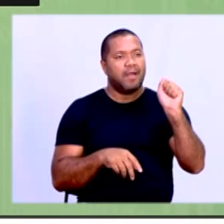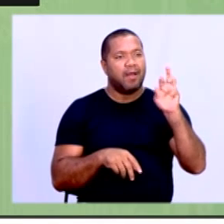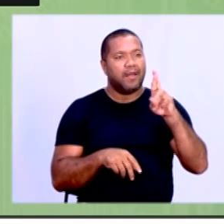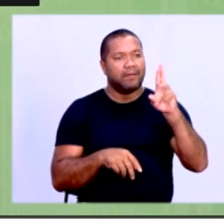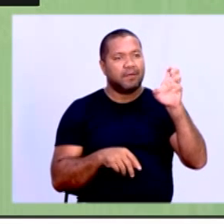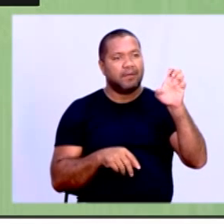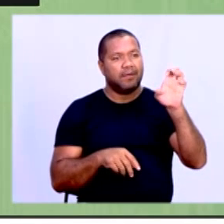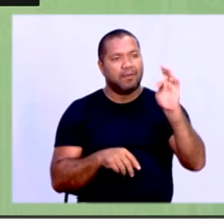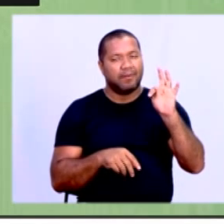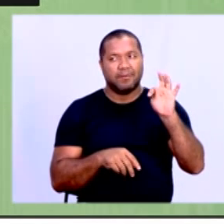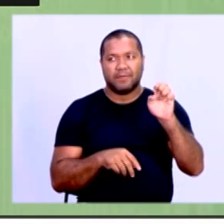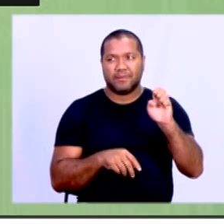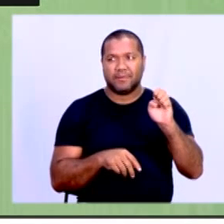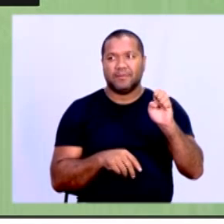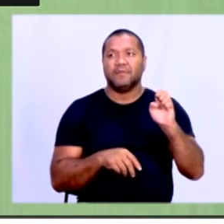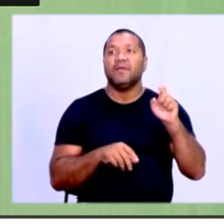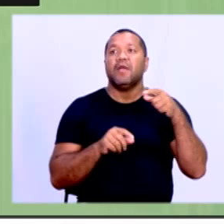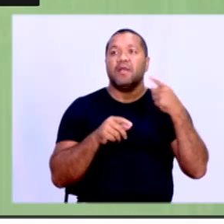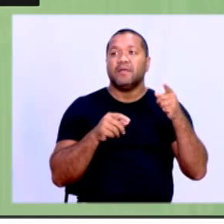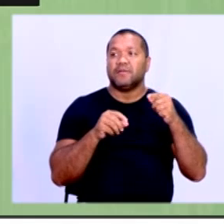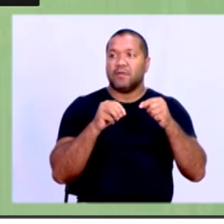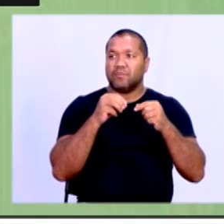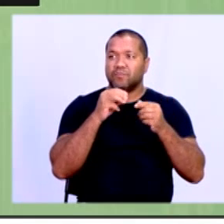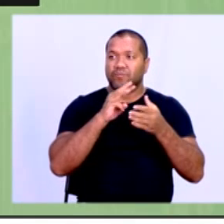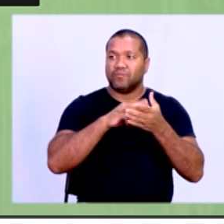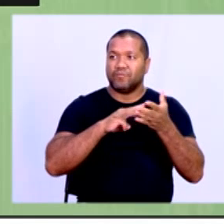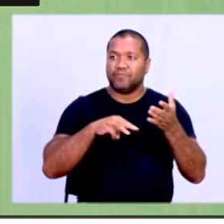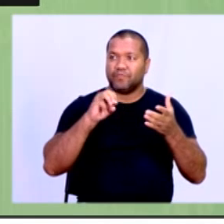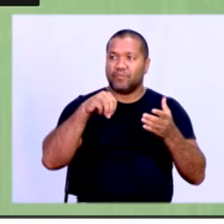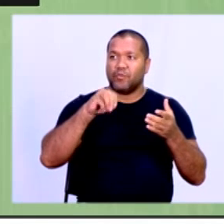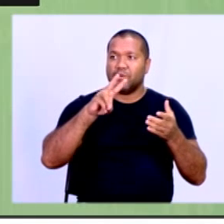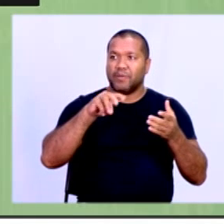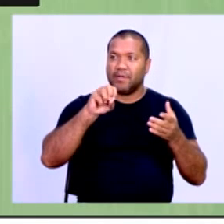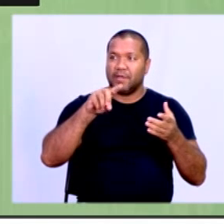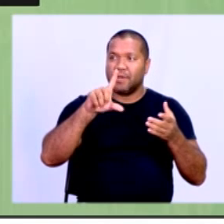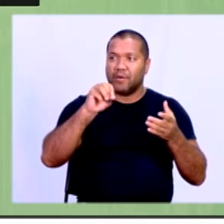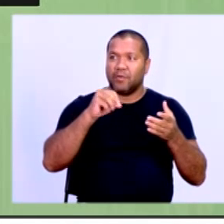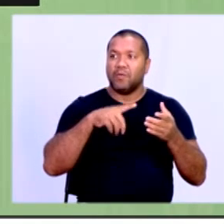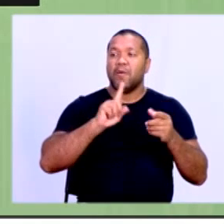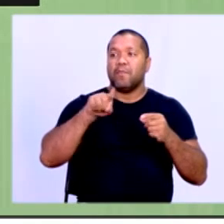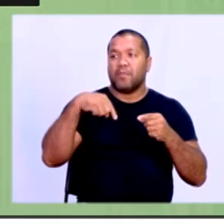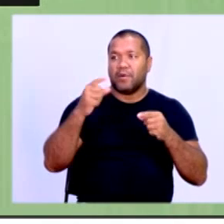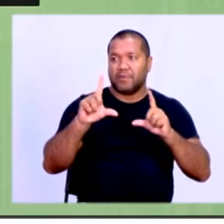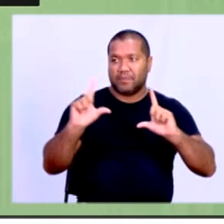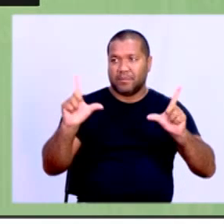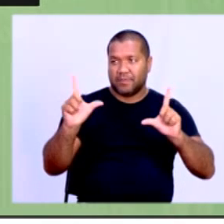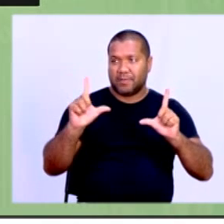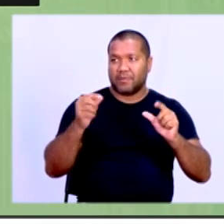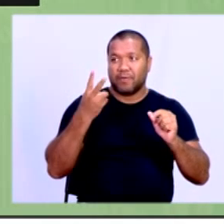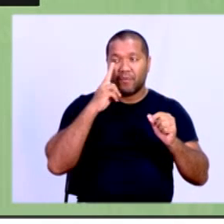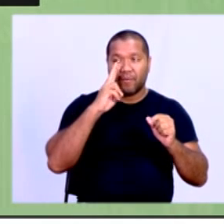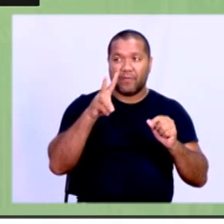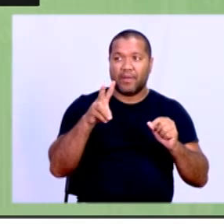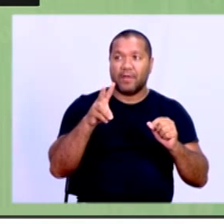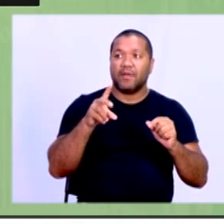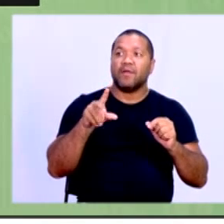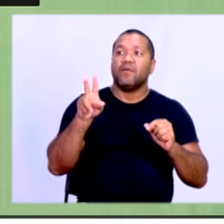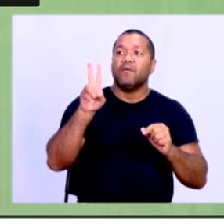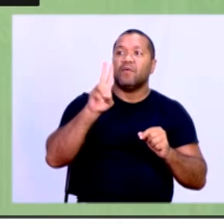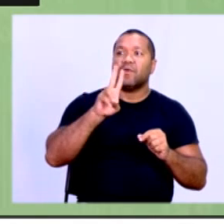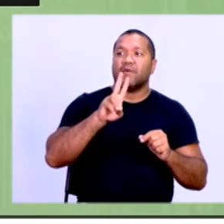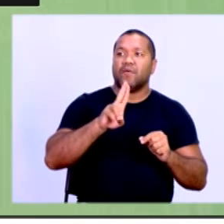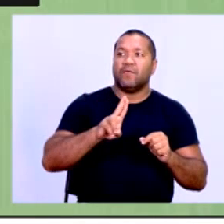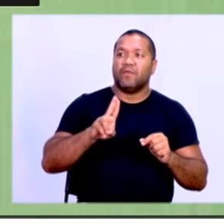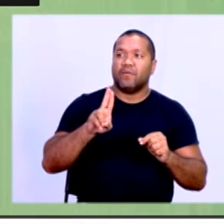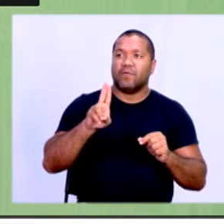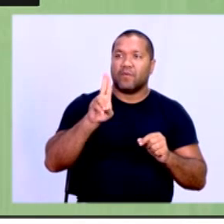controle, um modelo, eu crio tudo com ele. Na próxima teleaula, na teleaula 4, nós vamos ver modelo. Vocês vão ver que eu vou usar o PHP Artisan para criar